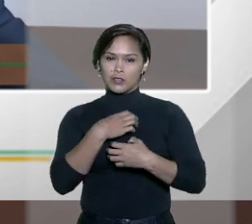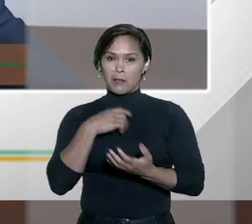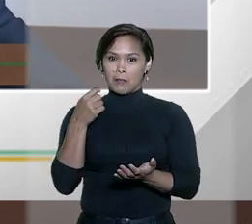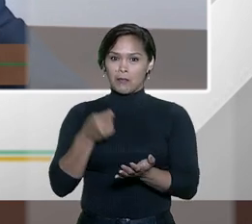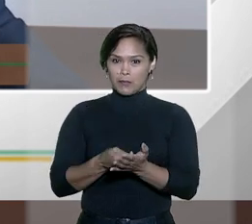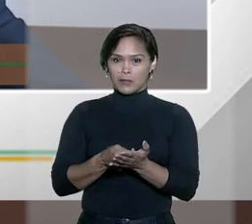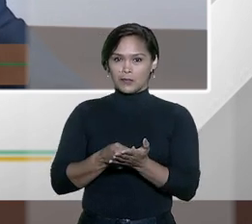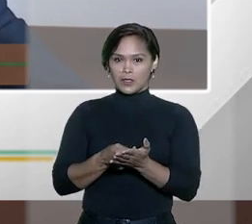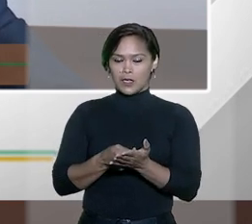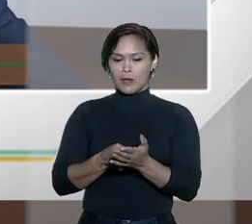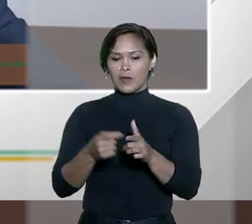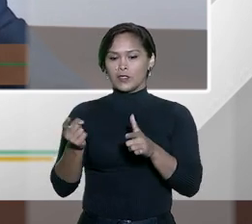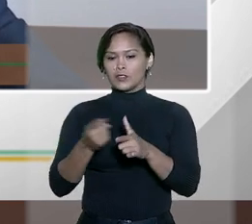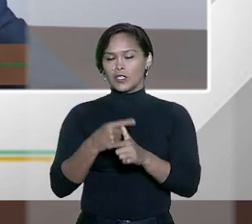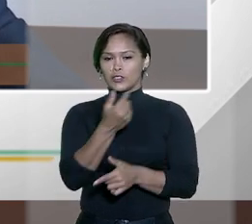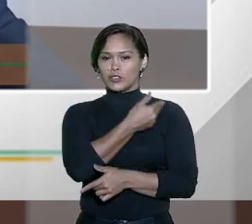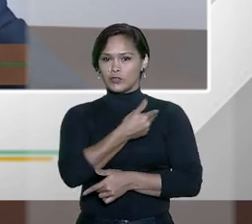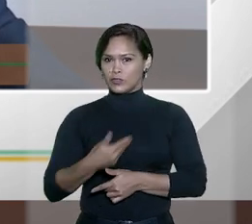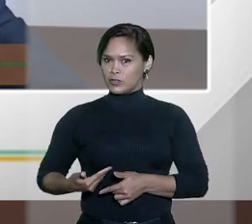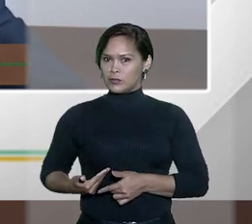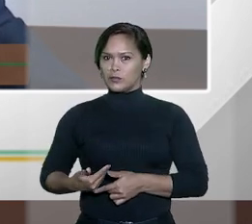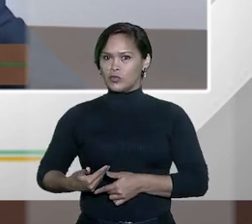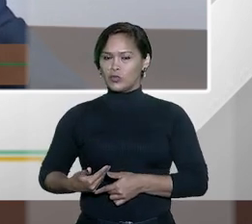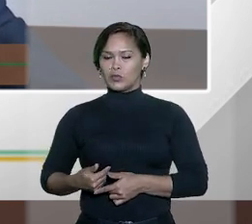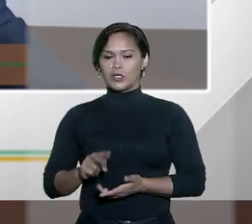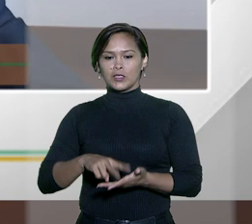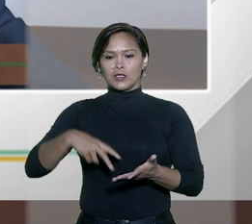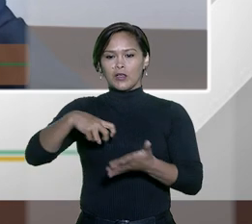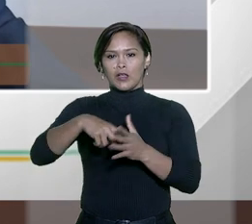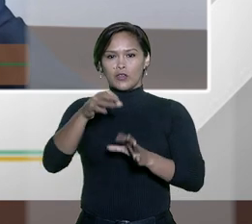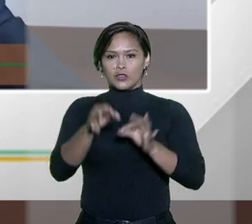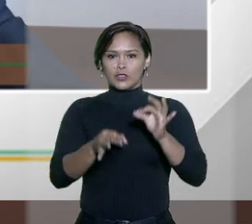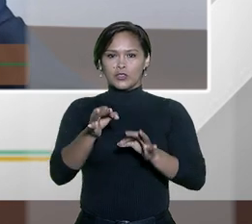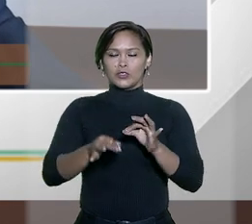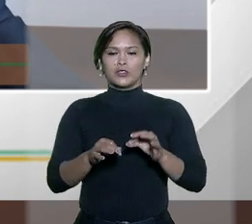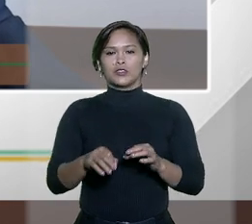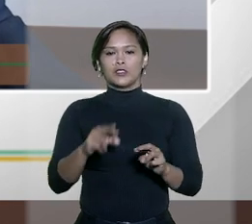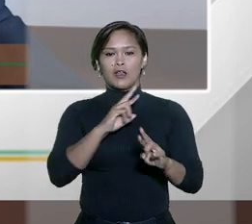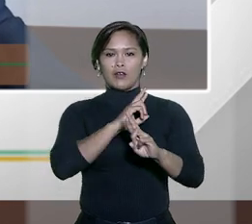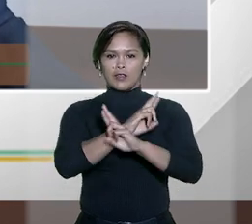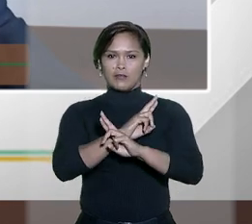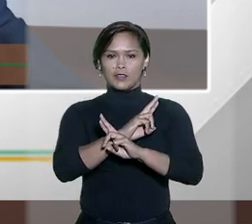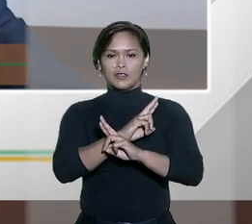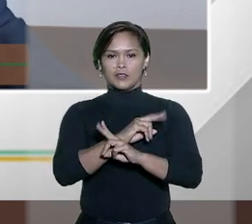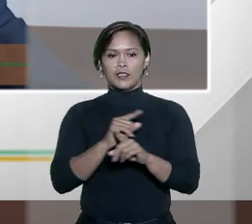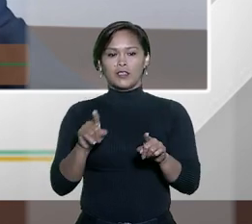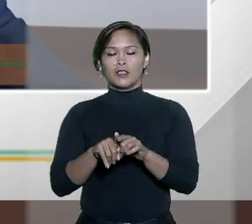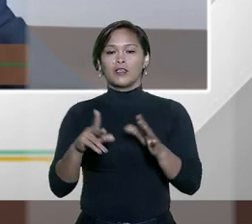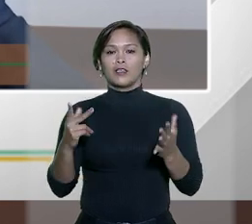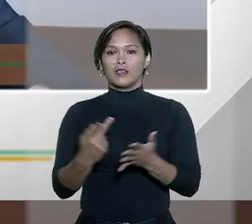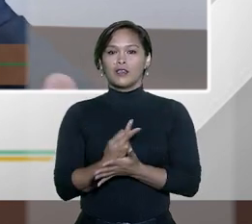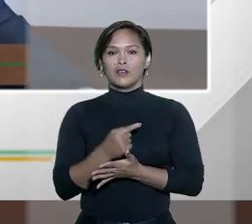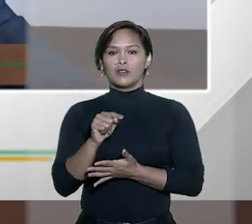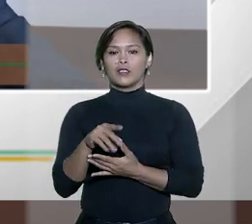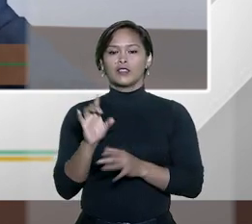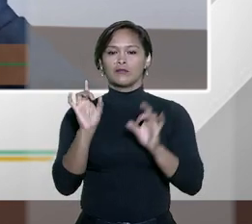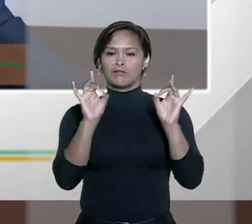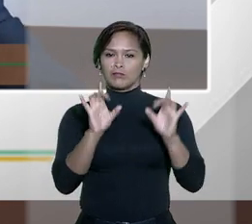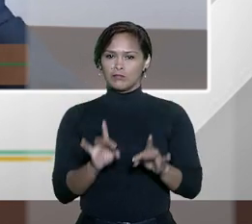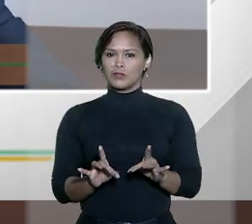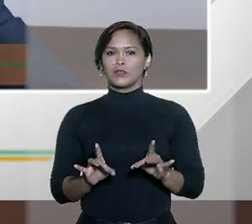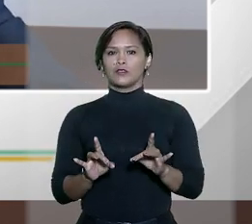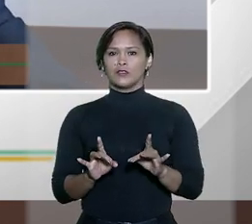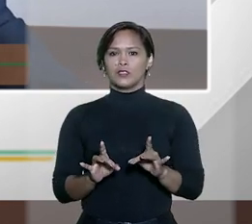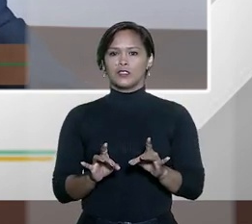de pagamento da dívida pública, das condenações judiciais da Fazenda Pública, perdão, em que ocorre aqui uma